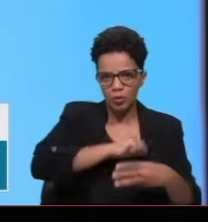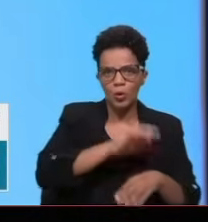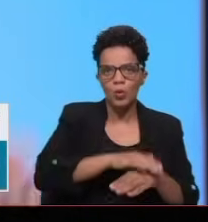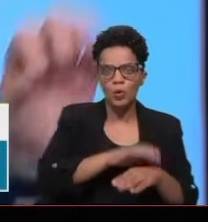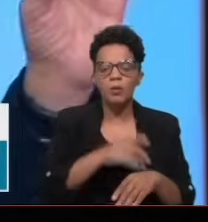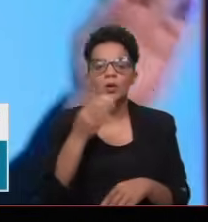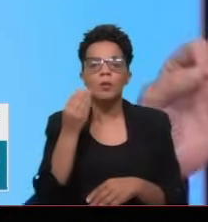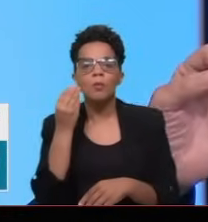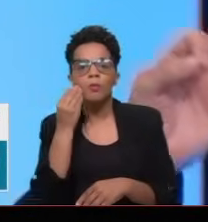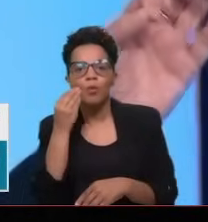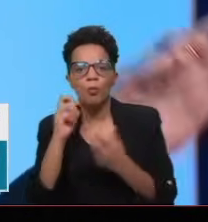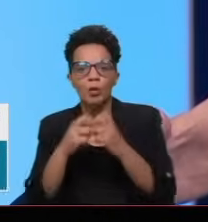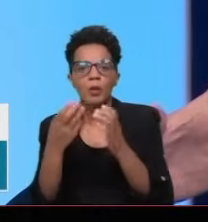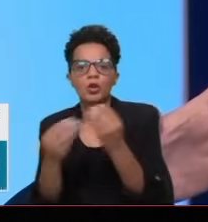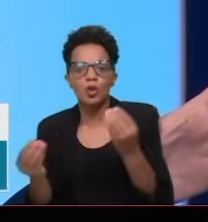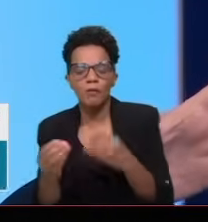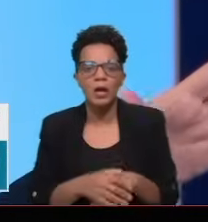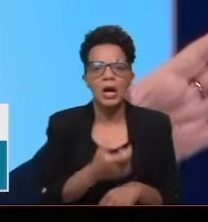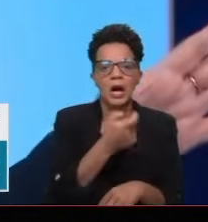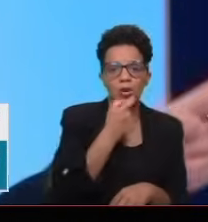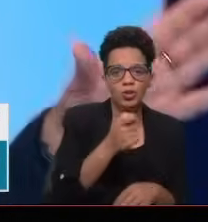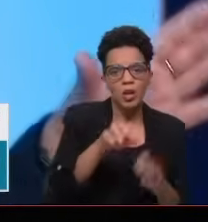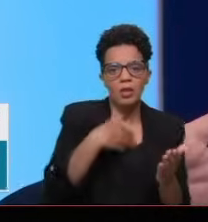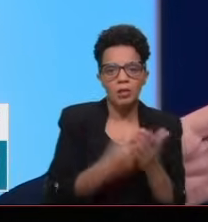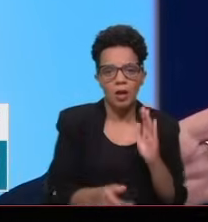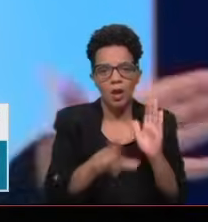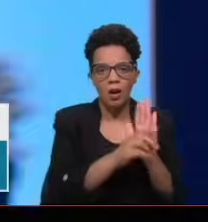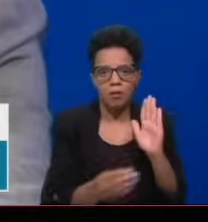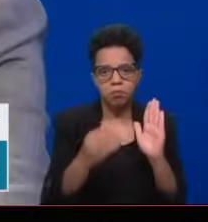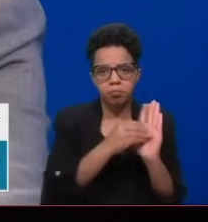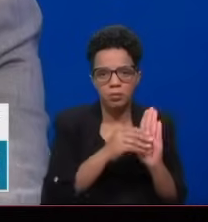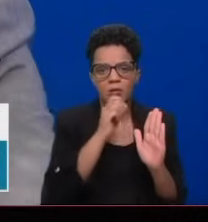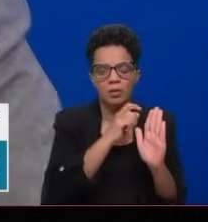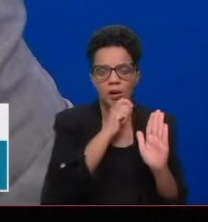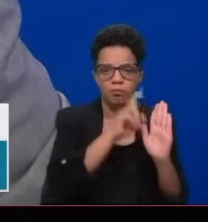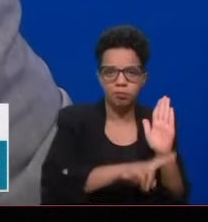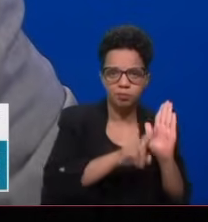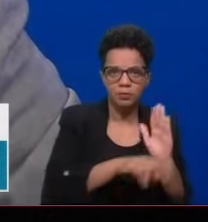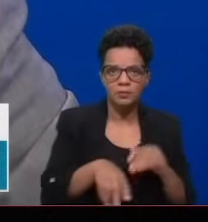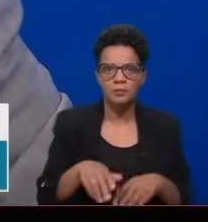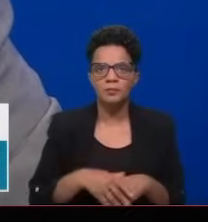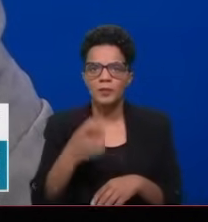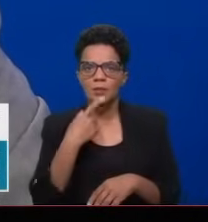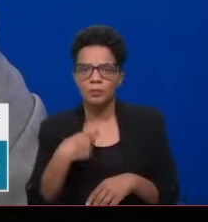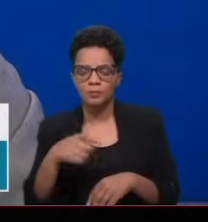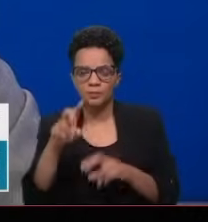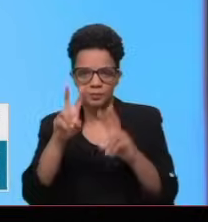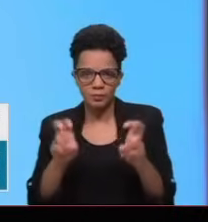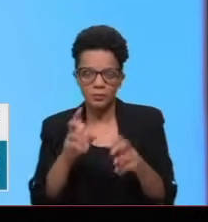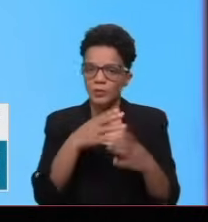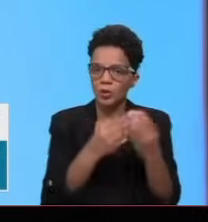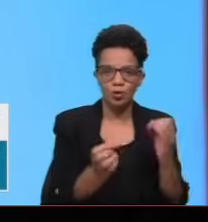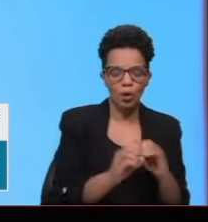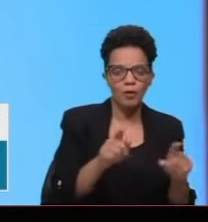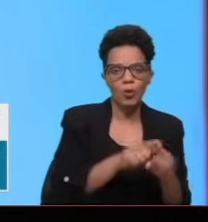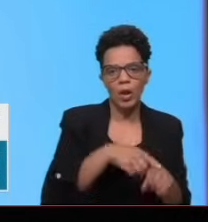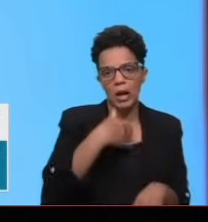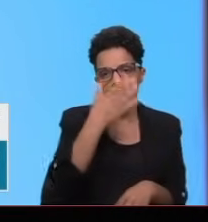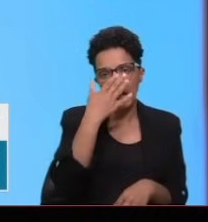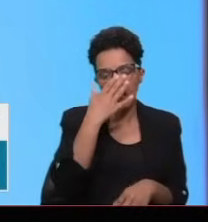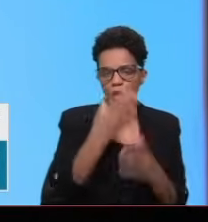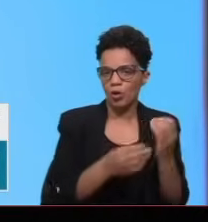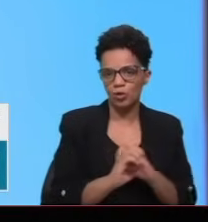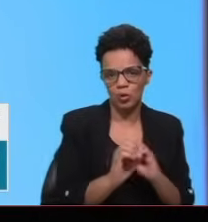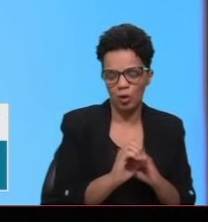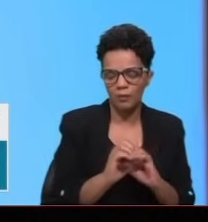que se resolve o problema mas eu vou tentar volar aação resolve comiz e políticas Inter não se resolve é fazer de conta não se resolve é